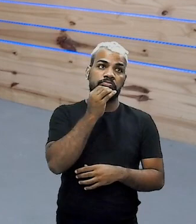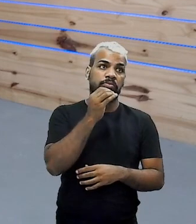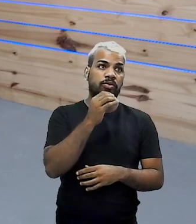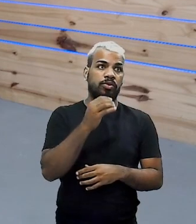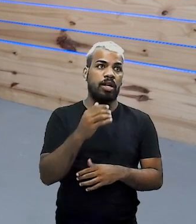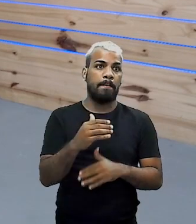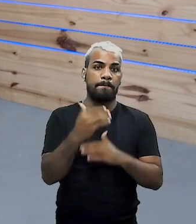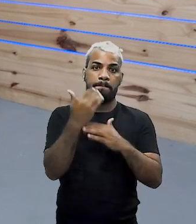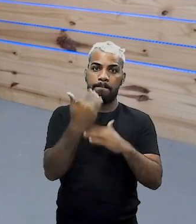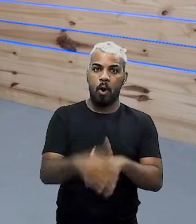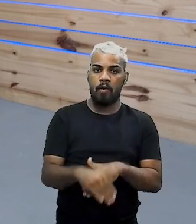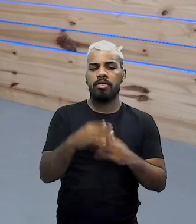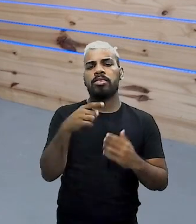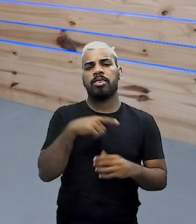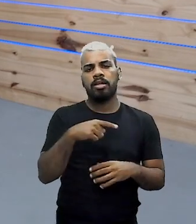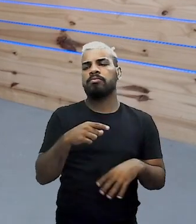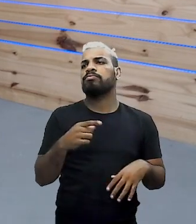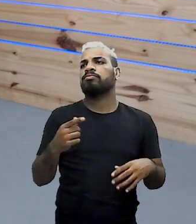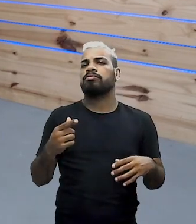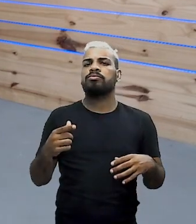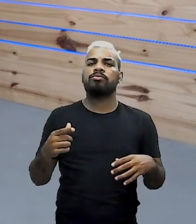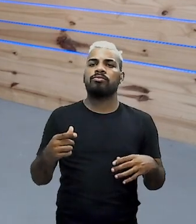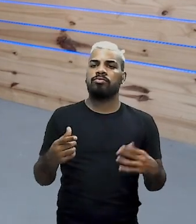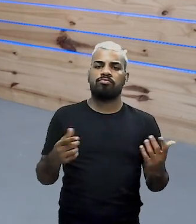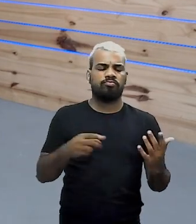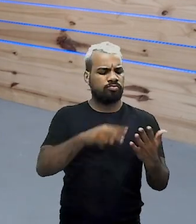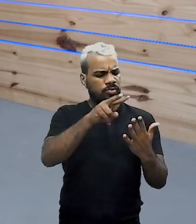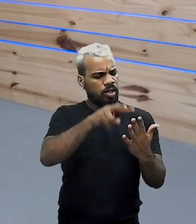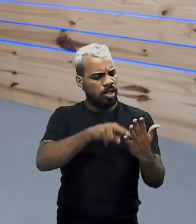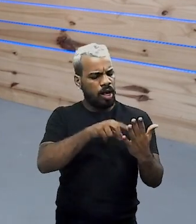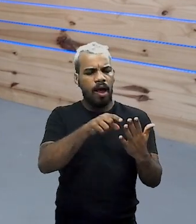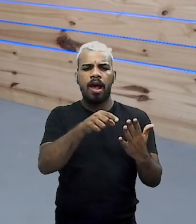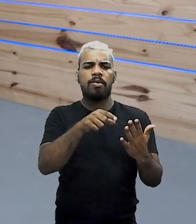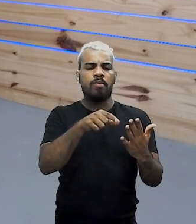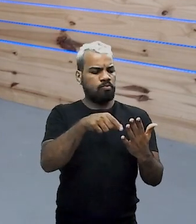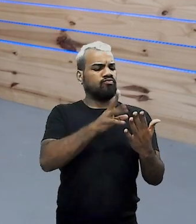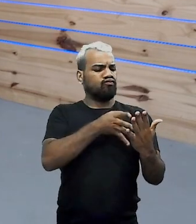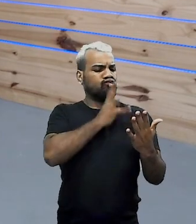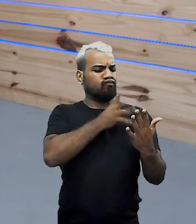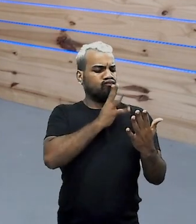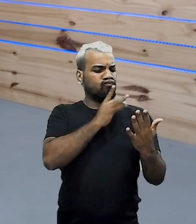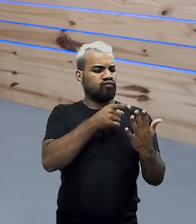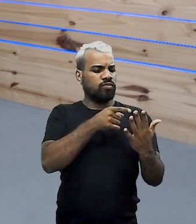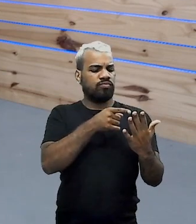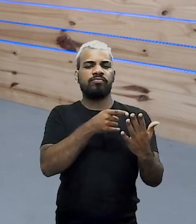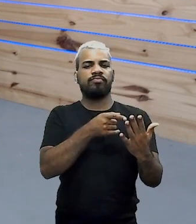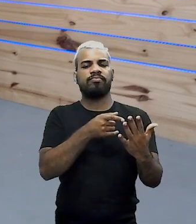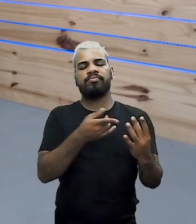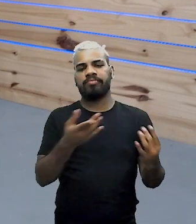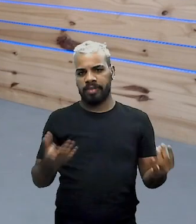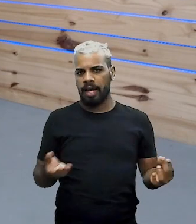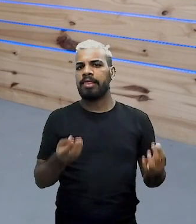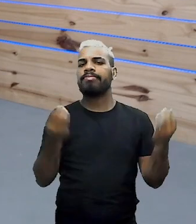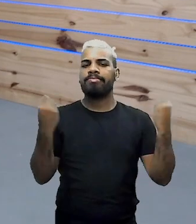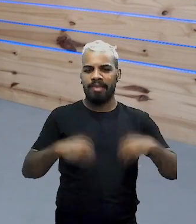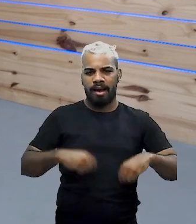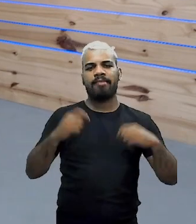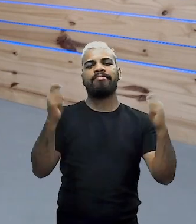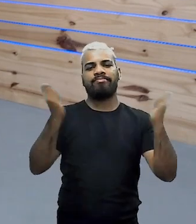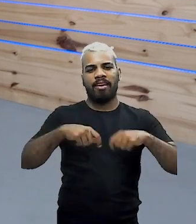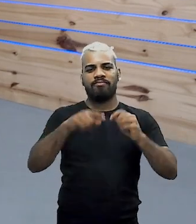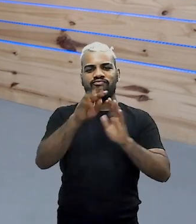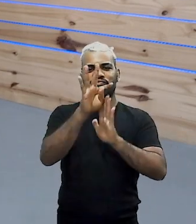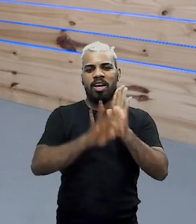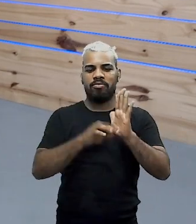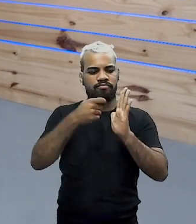uma notícia. Opa, isso aqui eu já vi, isso aqui eu já li. Então, é válido você, o tempo